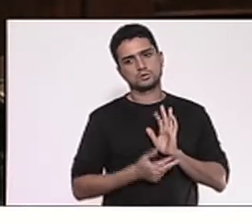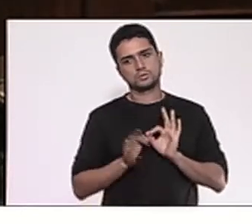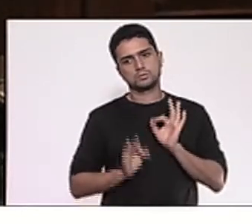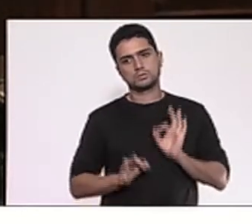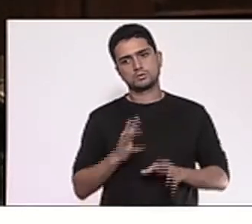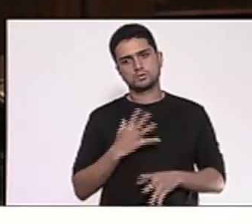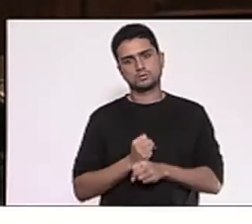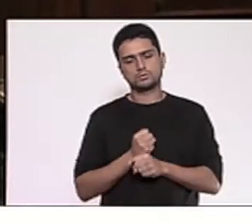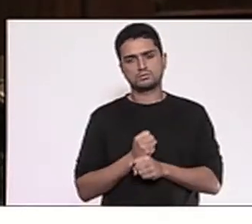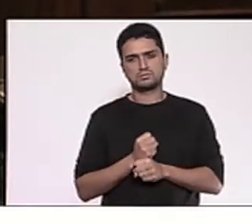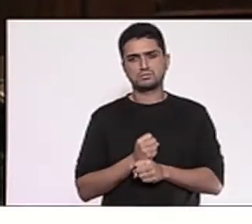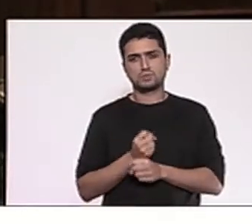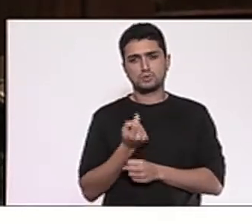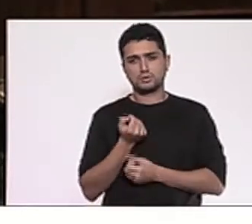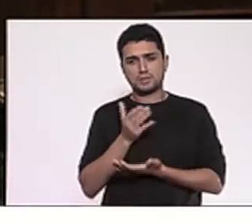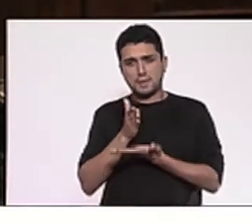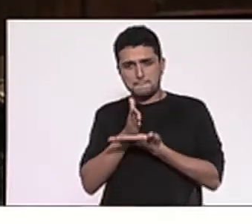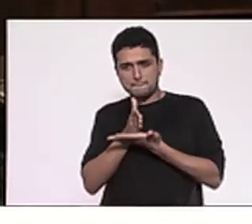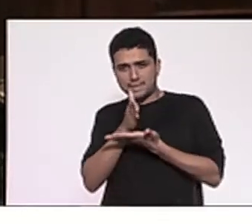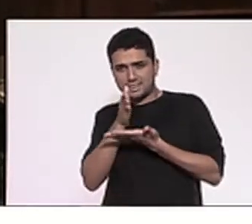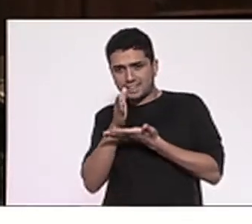da metade